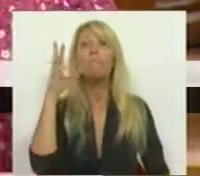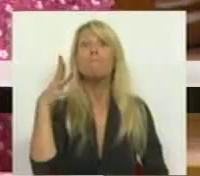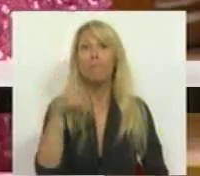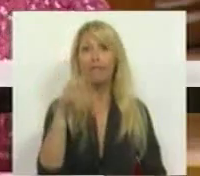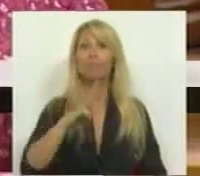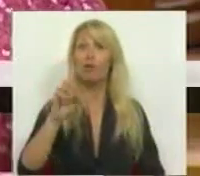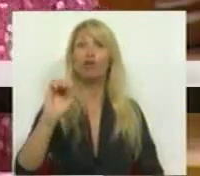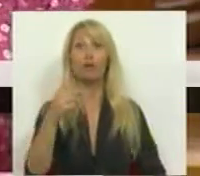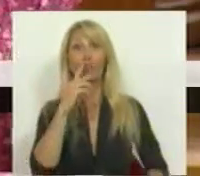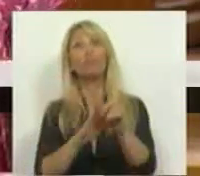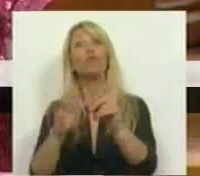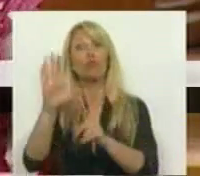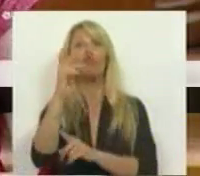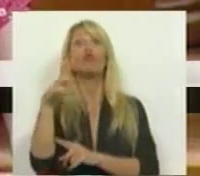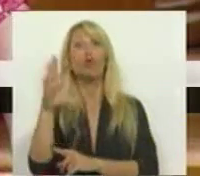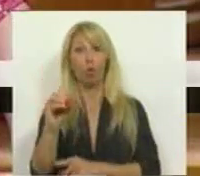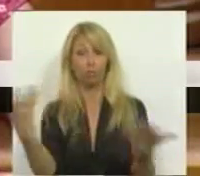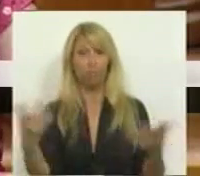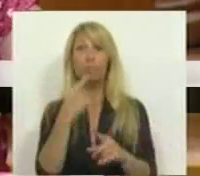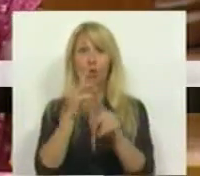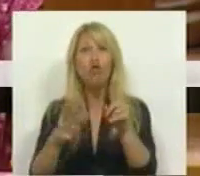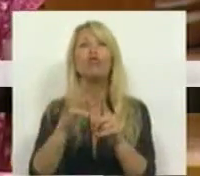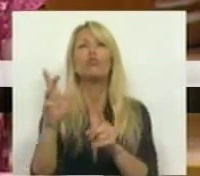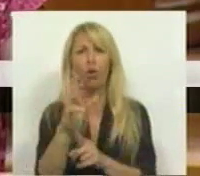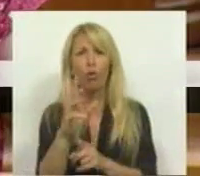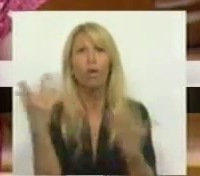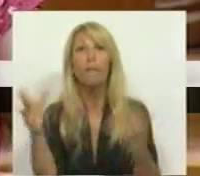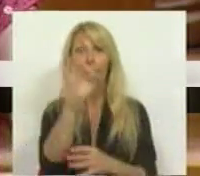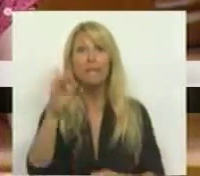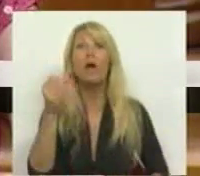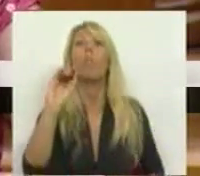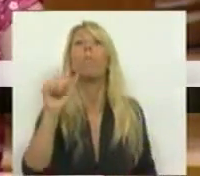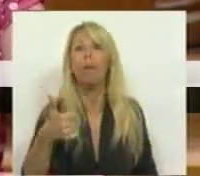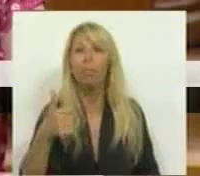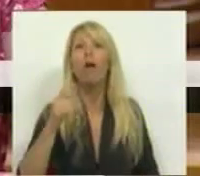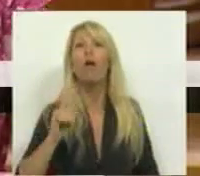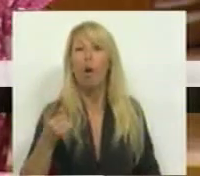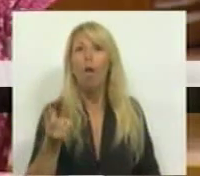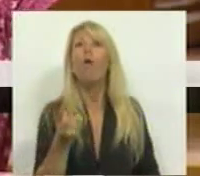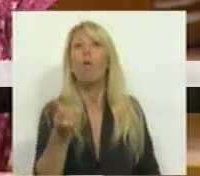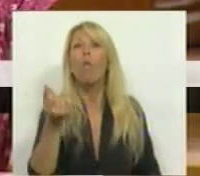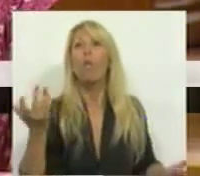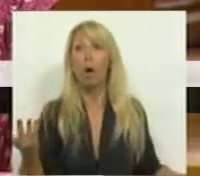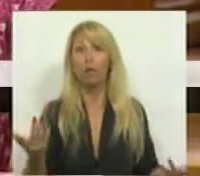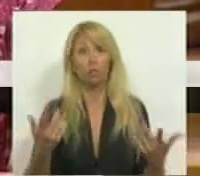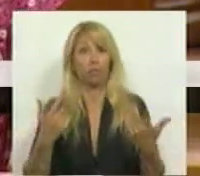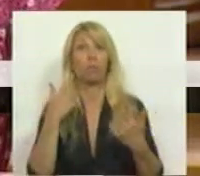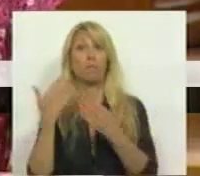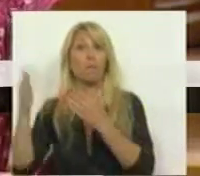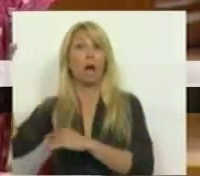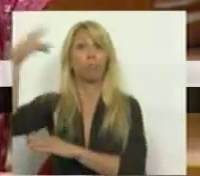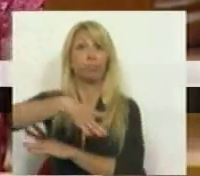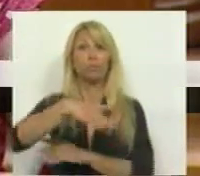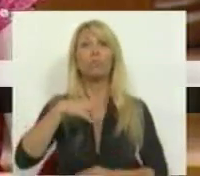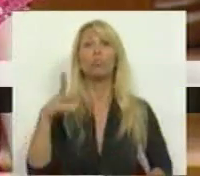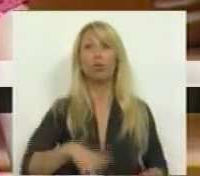os juros representam já em percentagem do PIB, mais do que Portugal gastou com a educação no ano